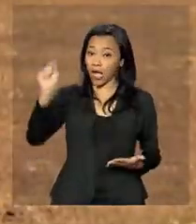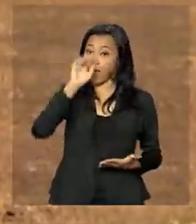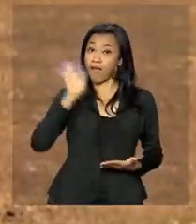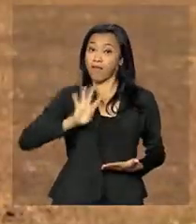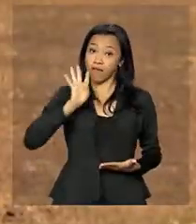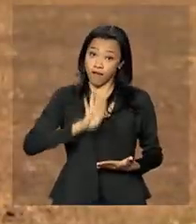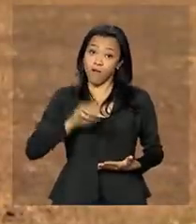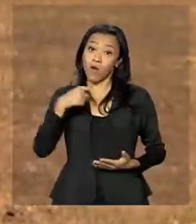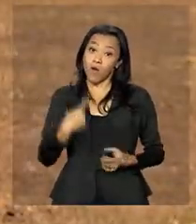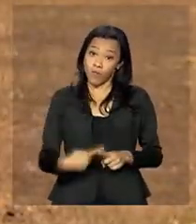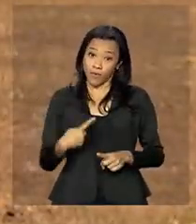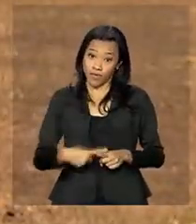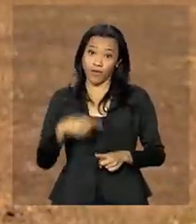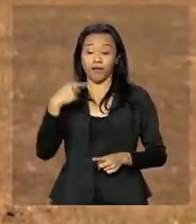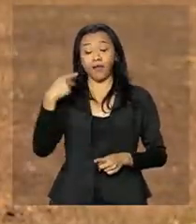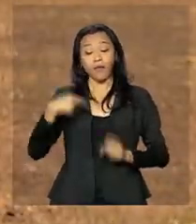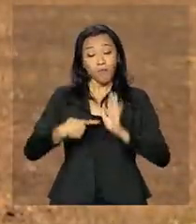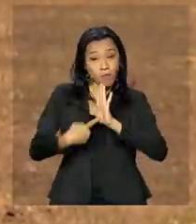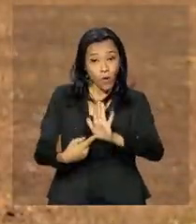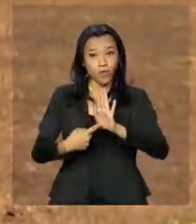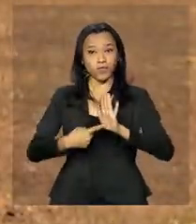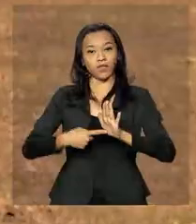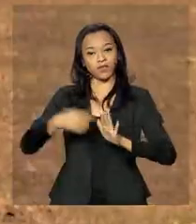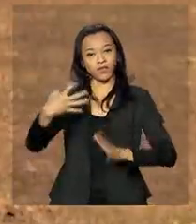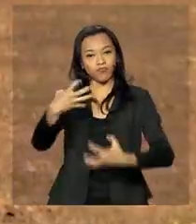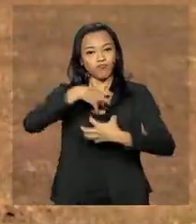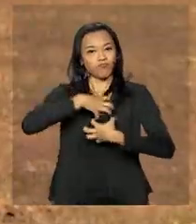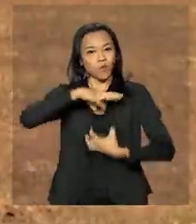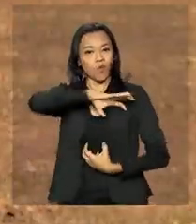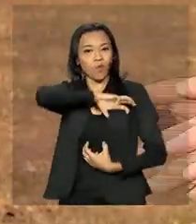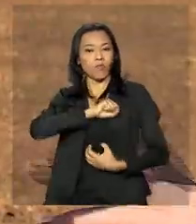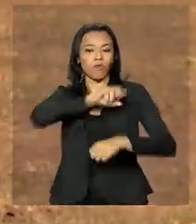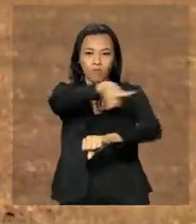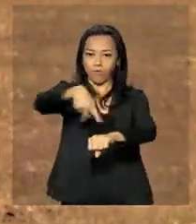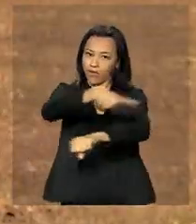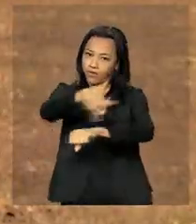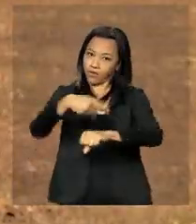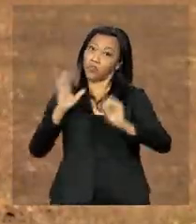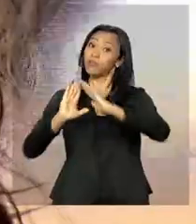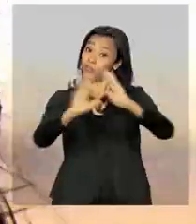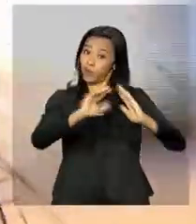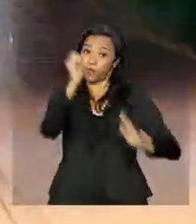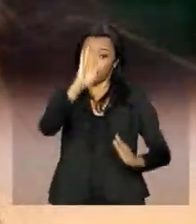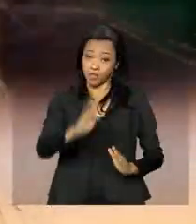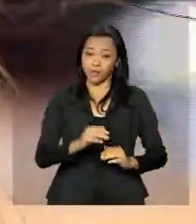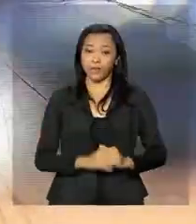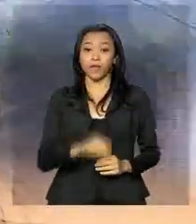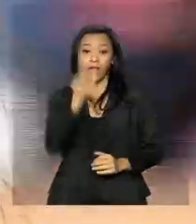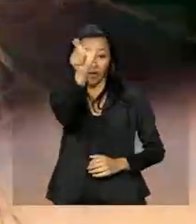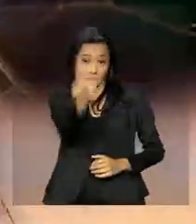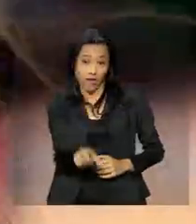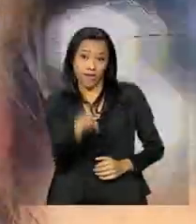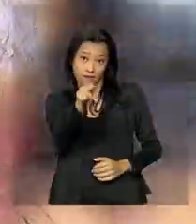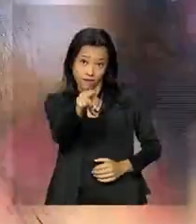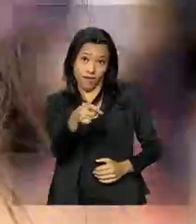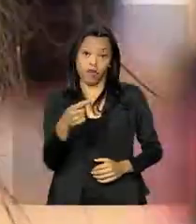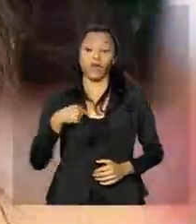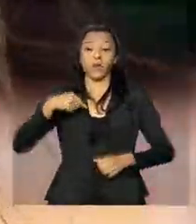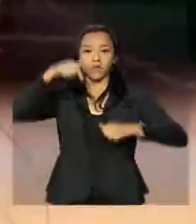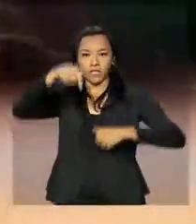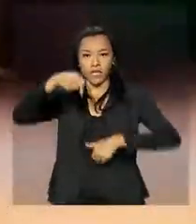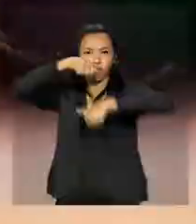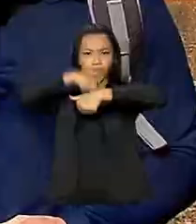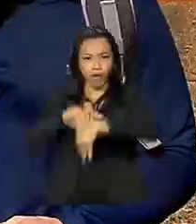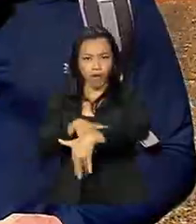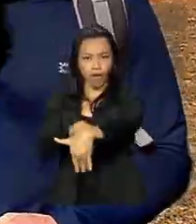porque mostra o patriotismo entre todas as pessoas que moram aqui no Brasil. Para a Júlia, o desfile da independência é